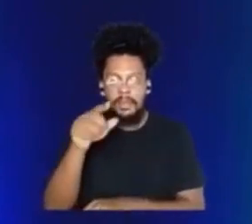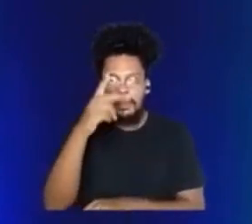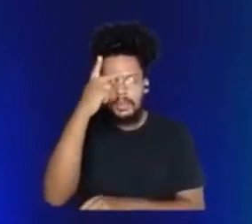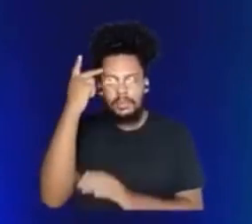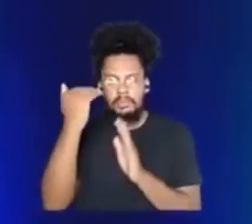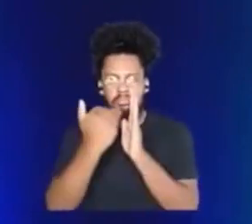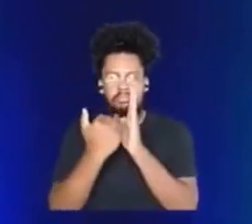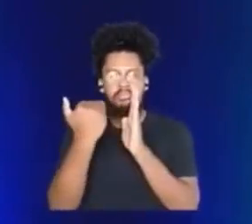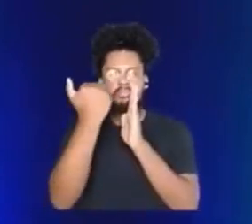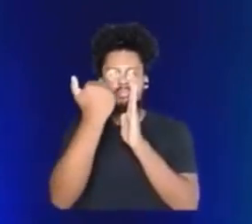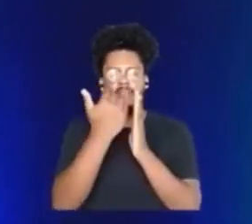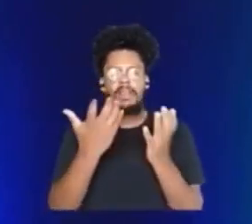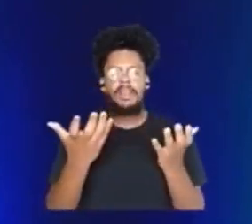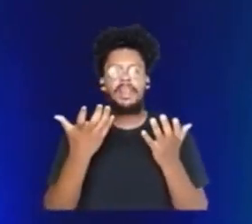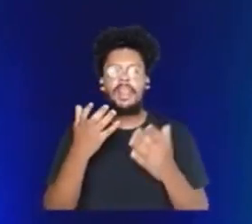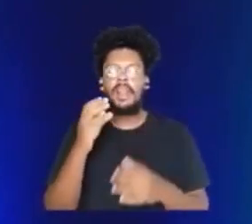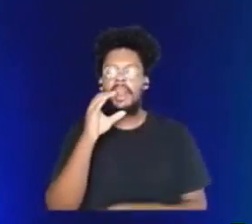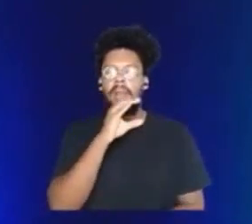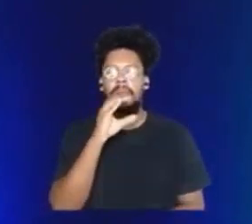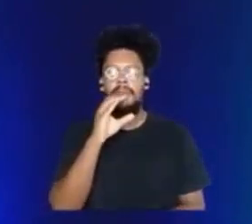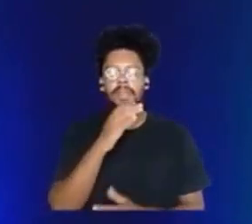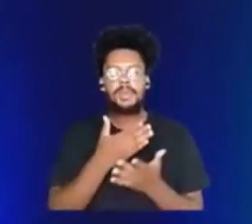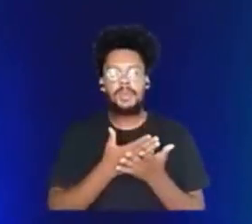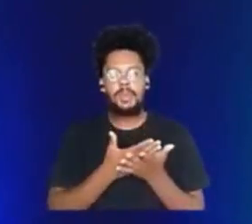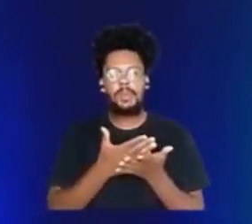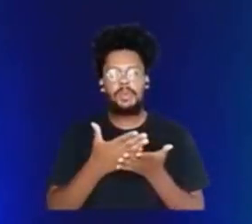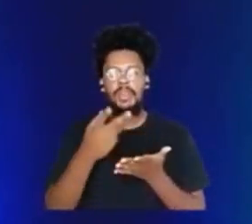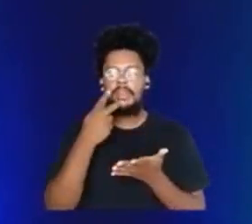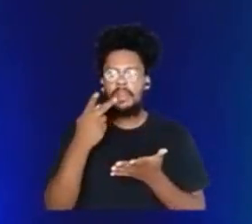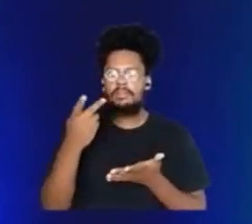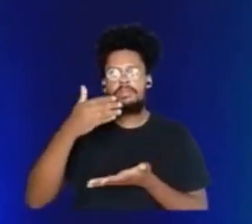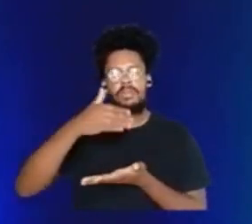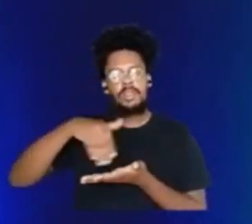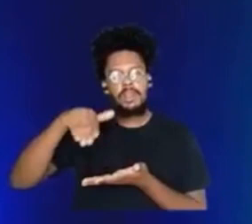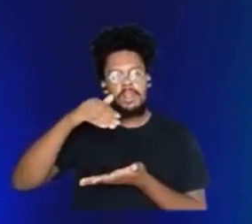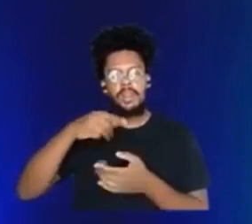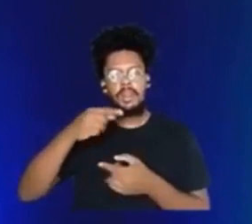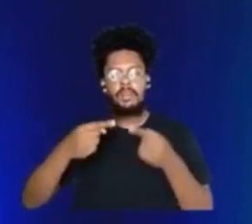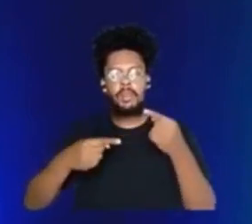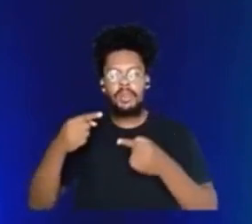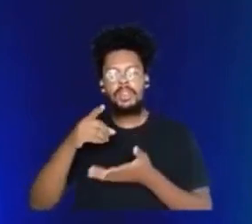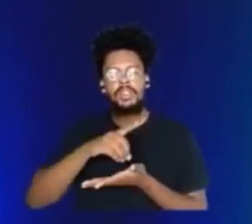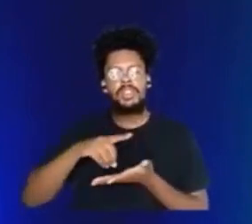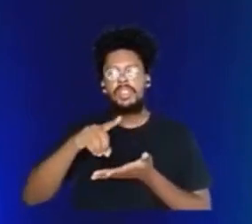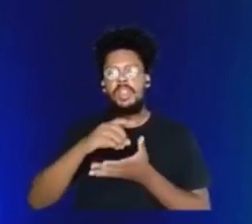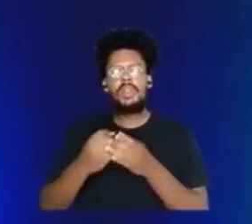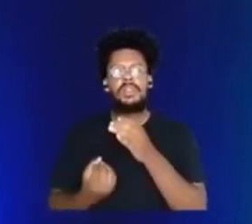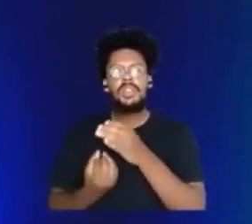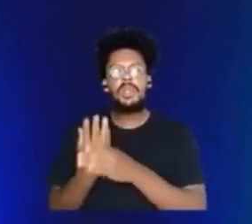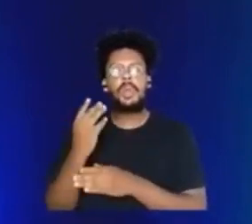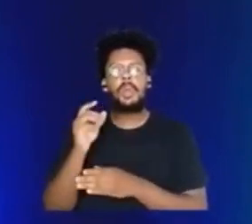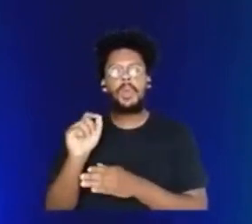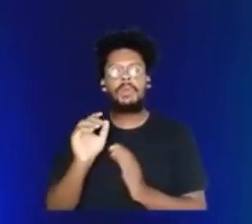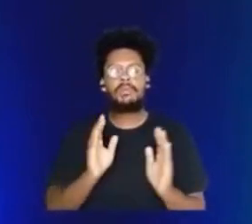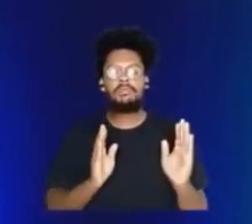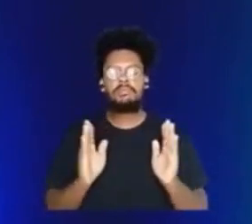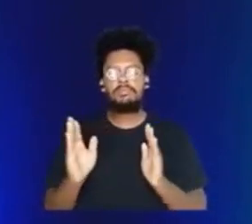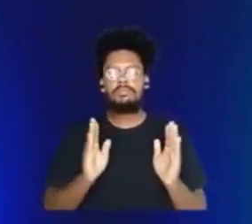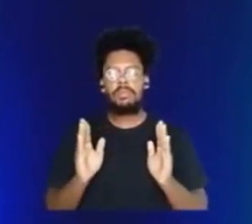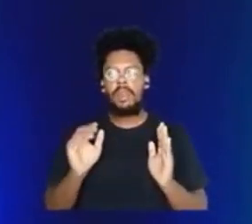eu queria rapidamente fazer uma introdução, dizer que a Secretaria de Políticas Digitais foi criada na transição do governo Bolsonaro para o governo Lula,